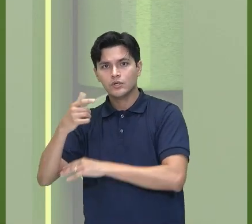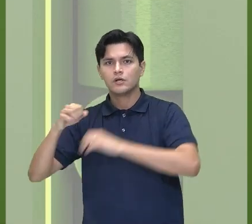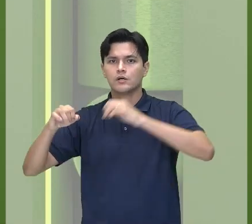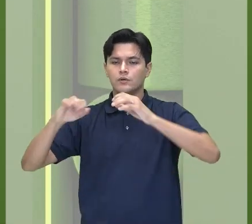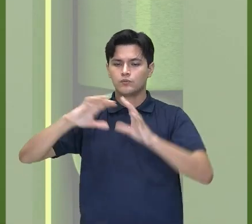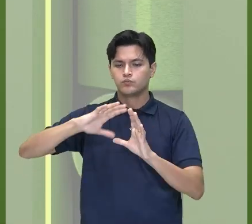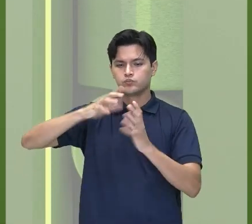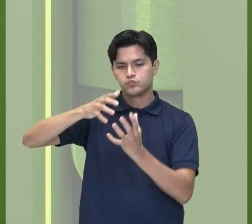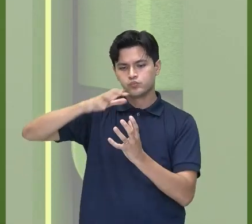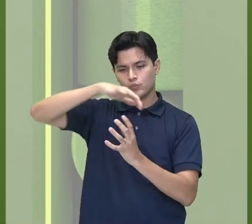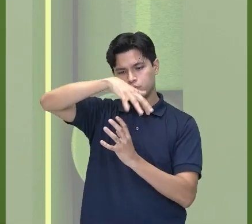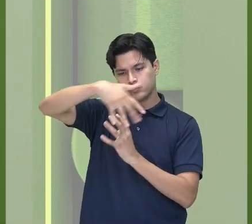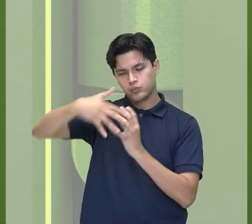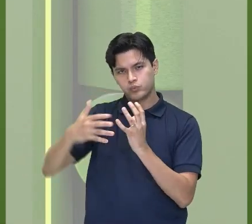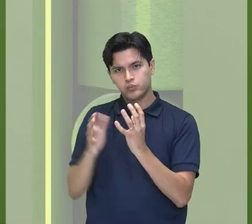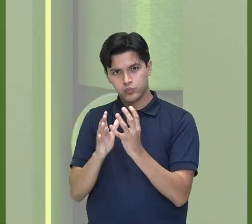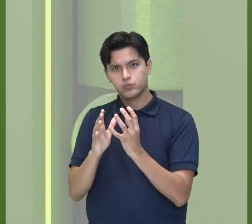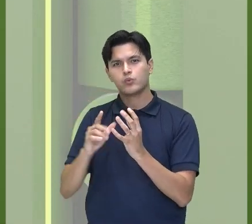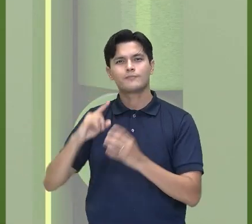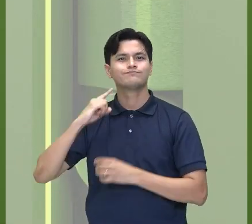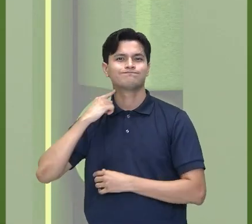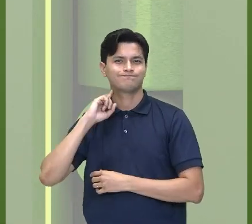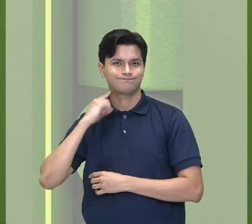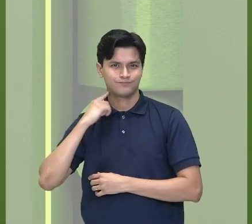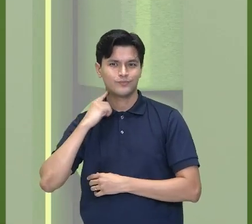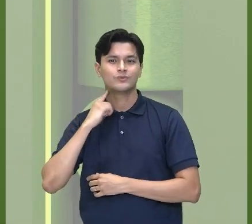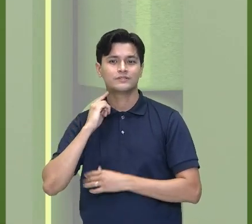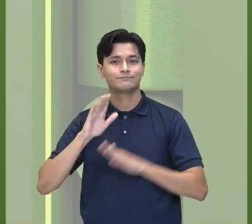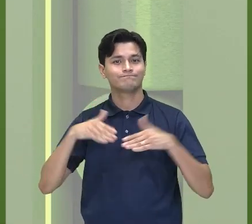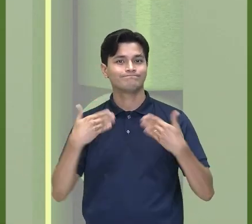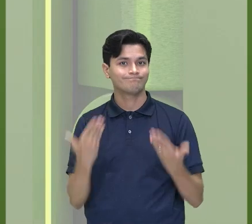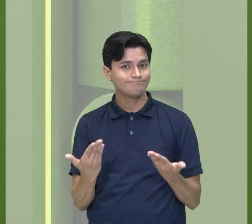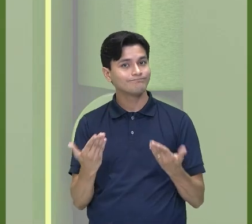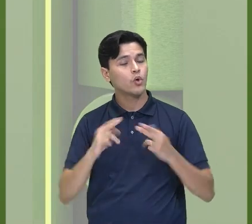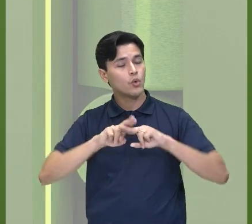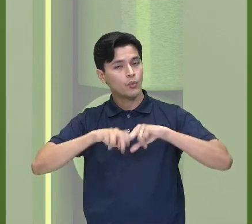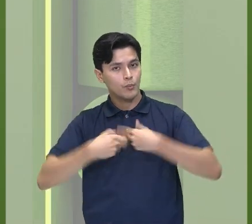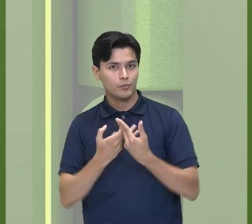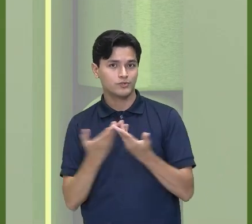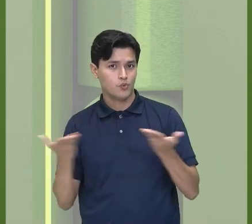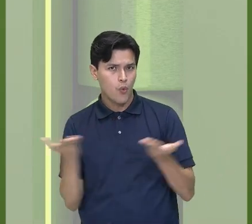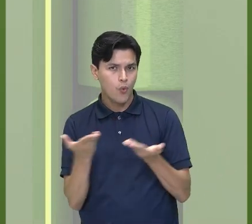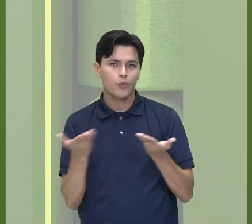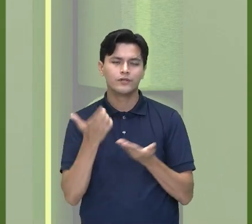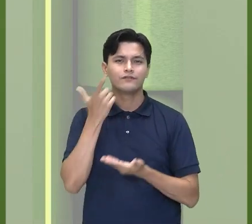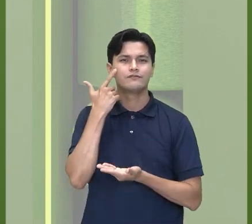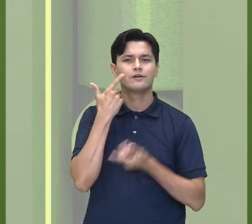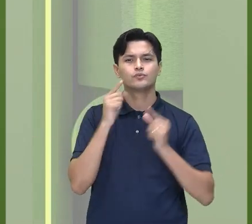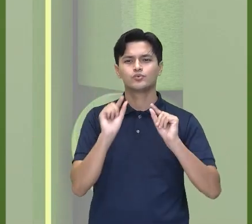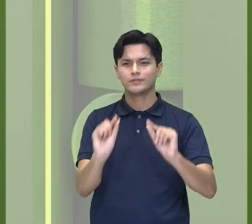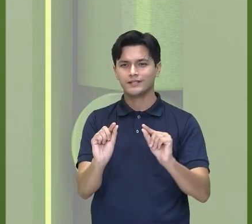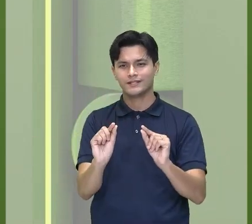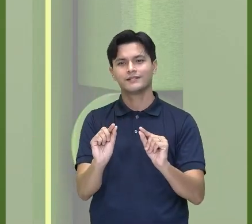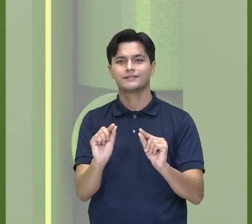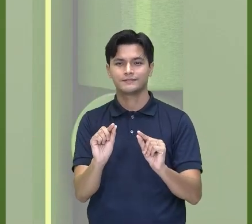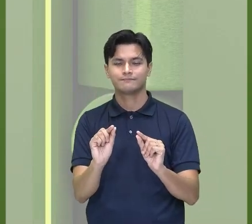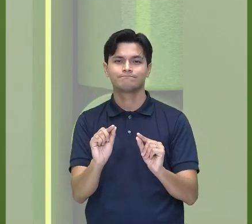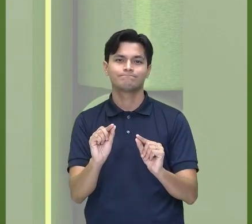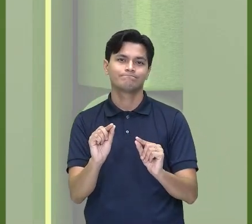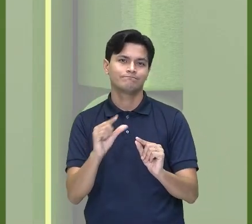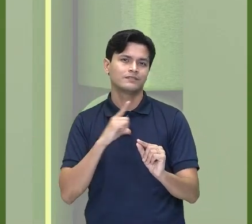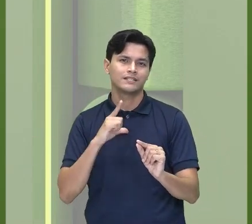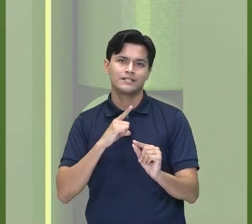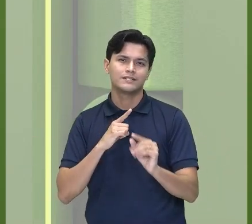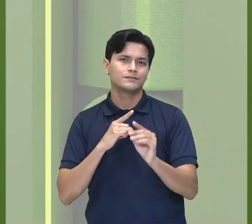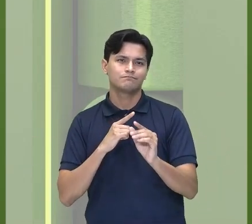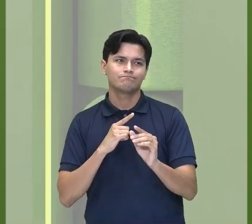atmosfera, trazendo poluição, né, gente? Então, por isso que a gente tem visto aí, né, avançar, né, alguns